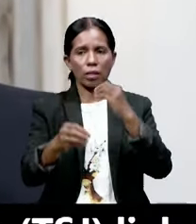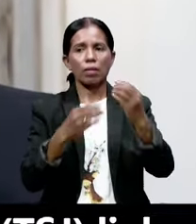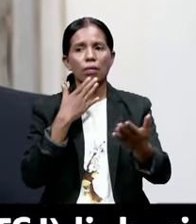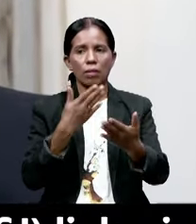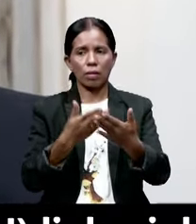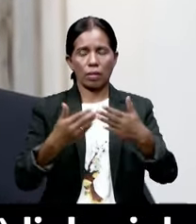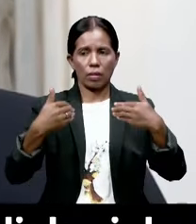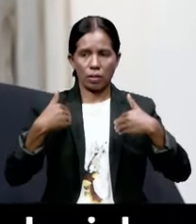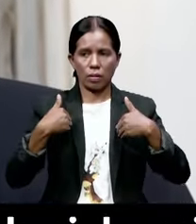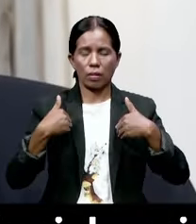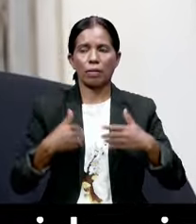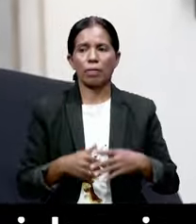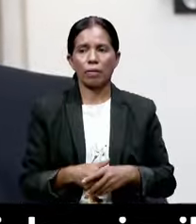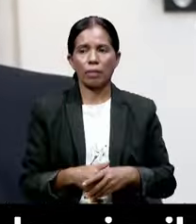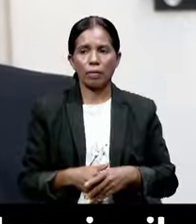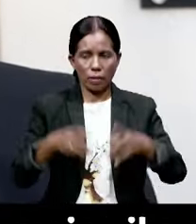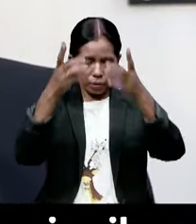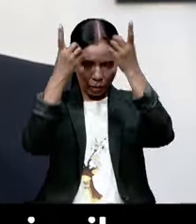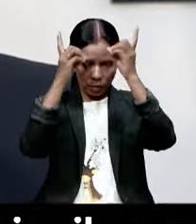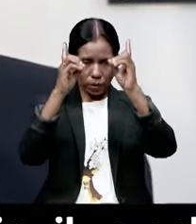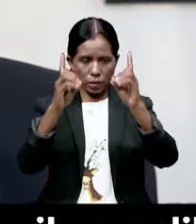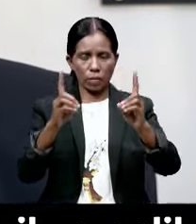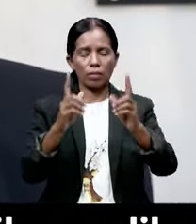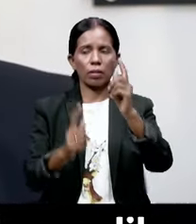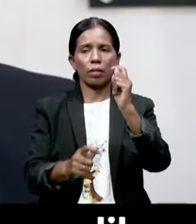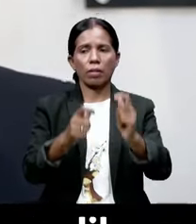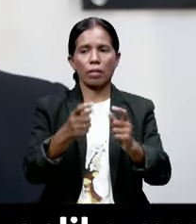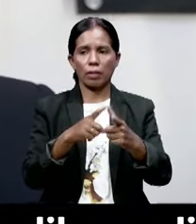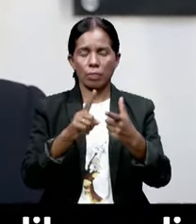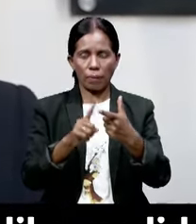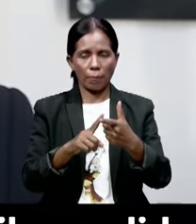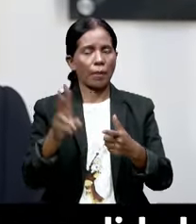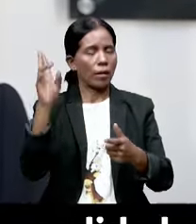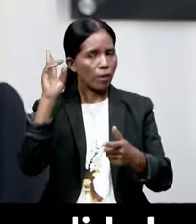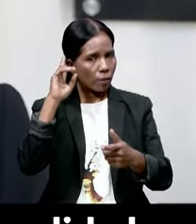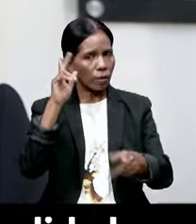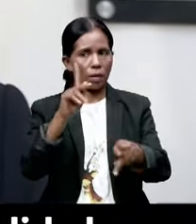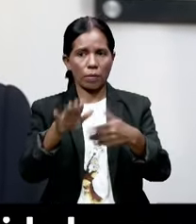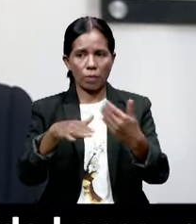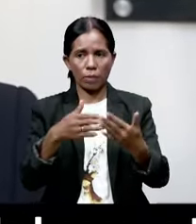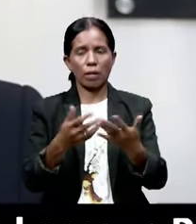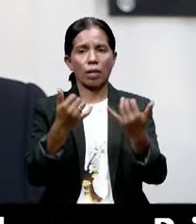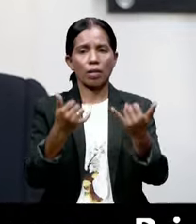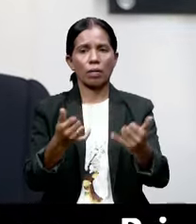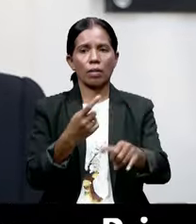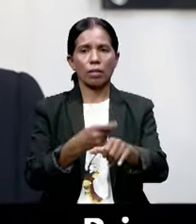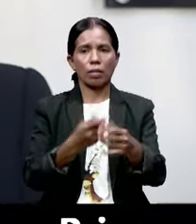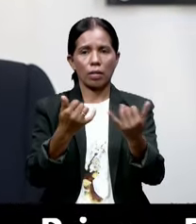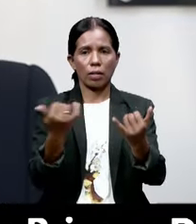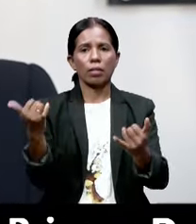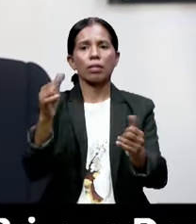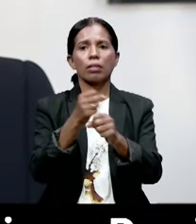e a decisão do tribunal nenhuma, depois de Rona testemunha Sira. Agora, neste momento, Sira